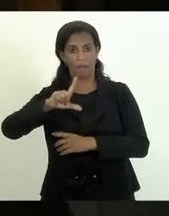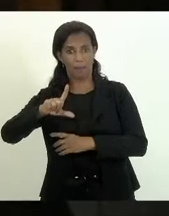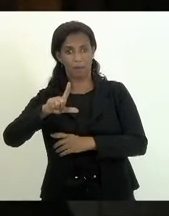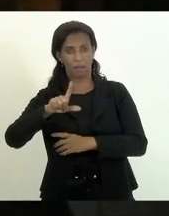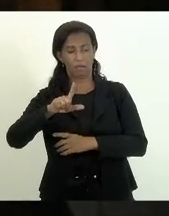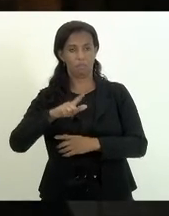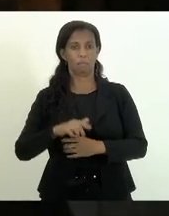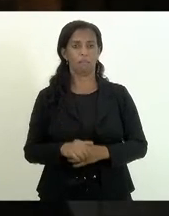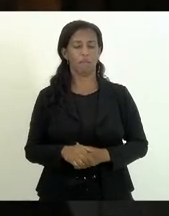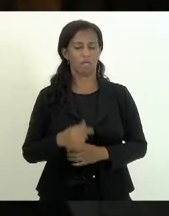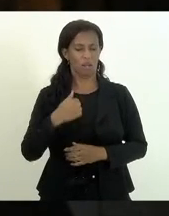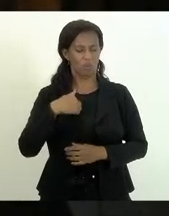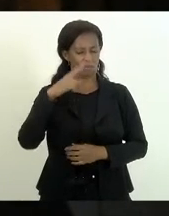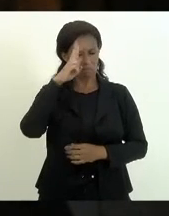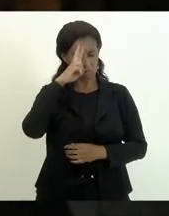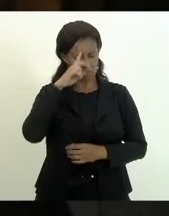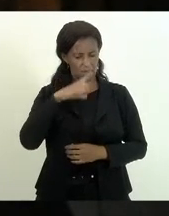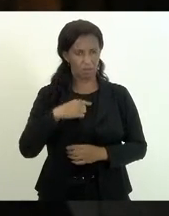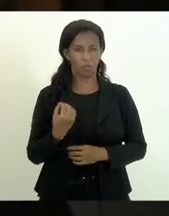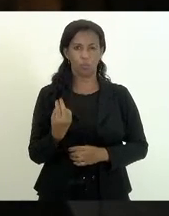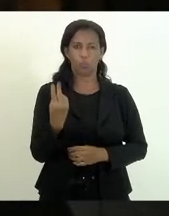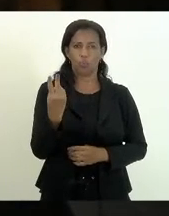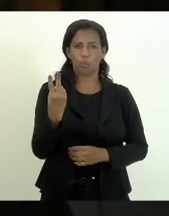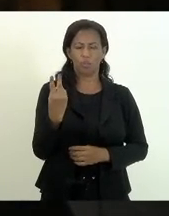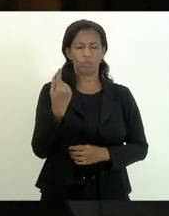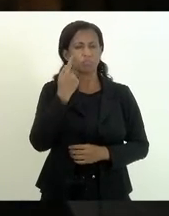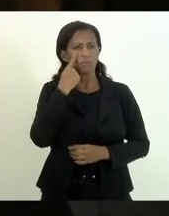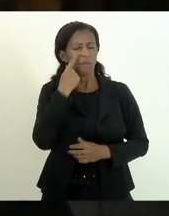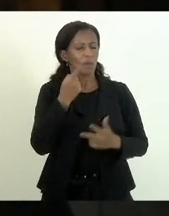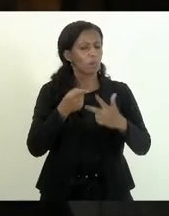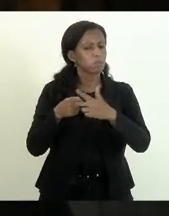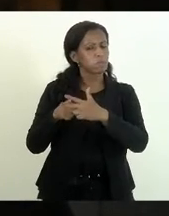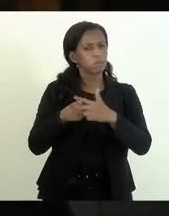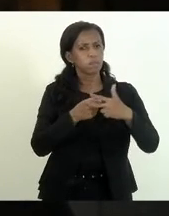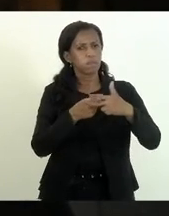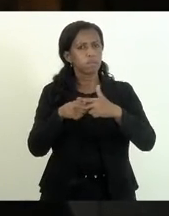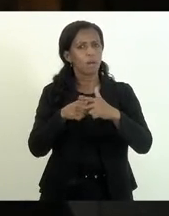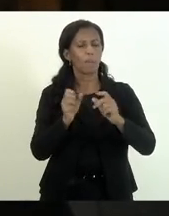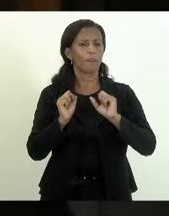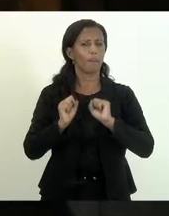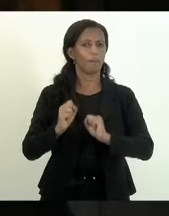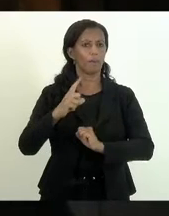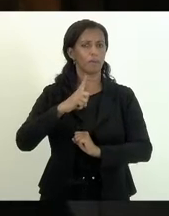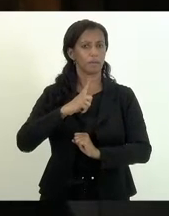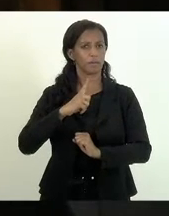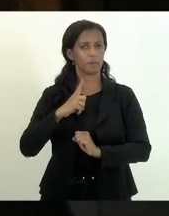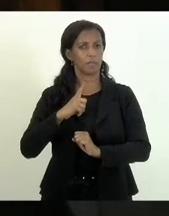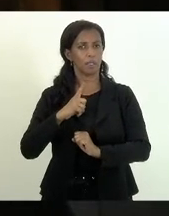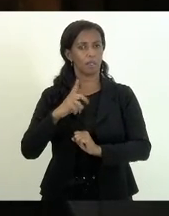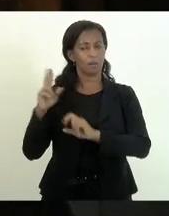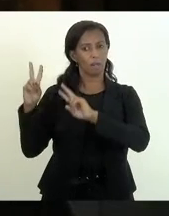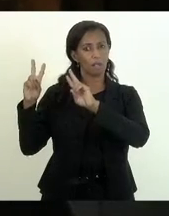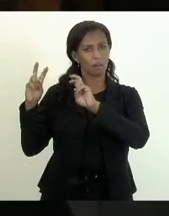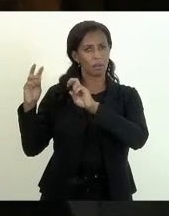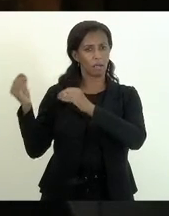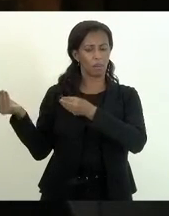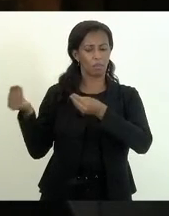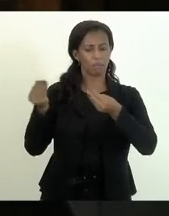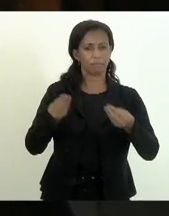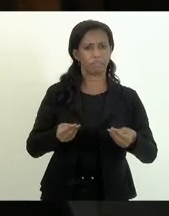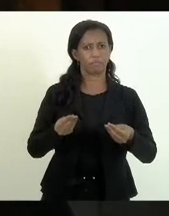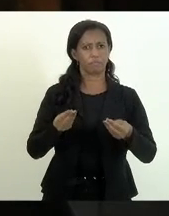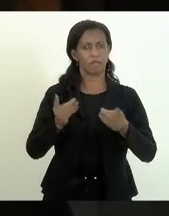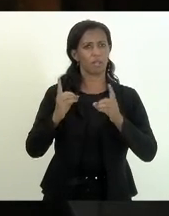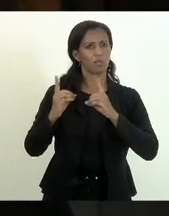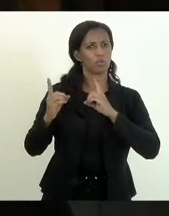lembrança dá para ver aqui aperfeiçoamento pode ter para a gente trazer esse tema à discussão